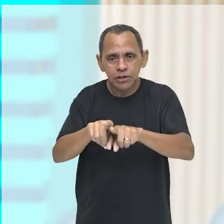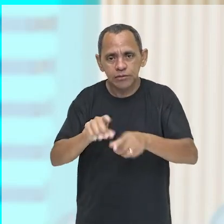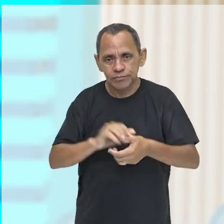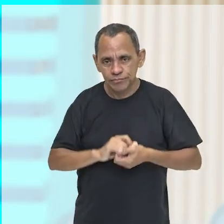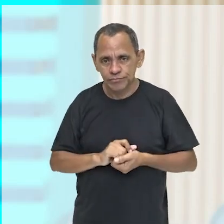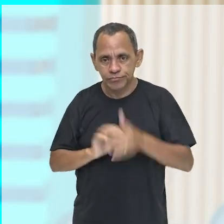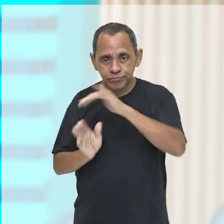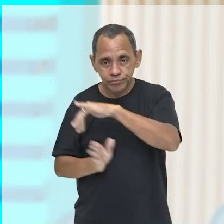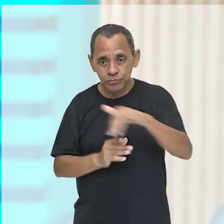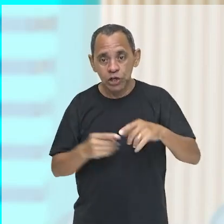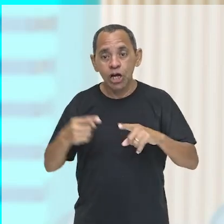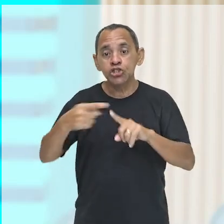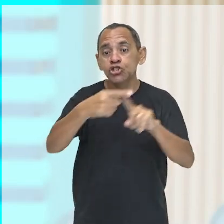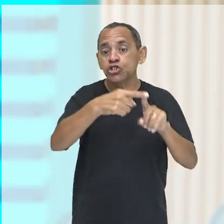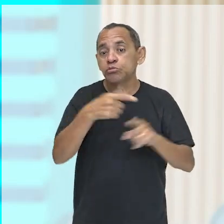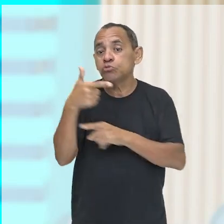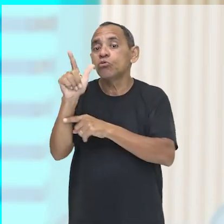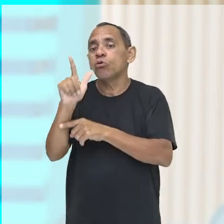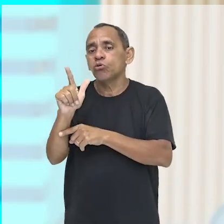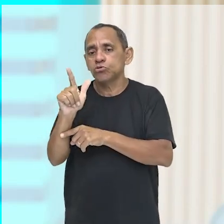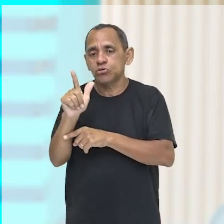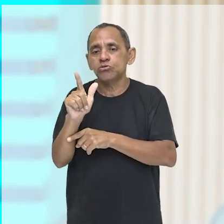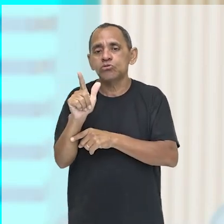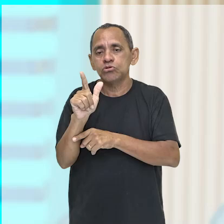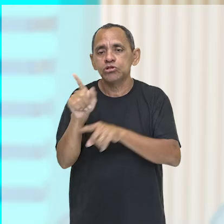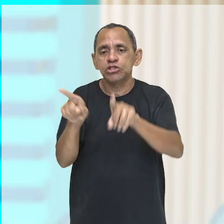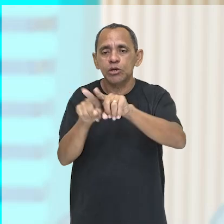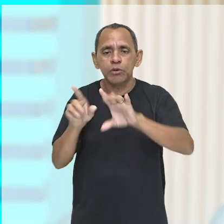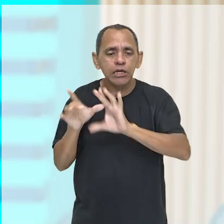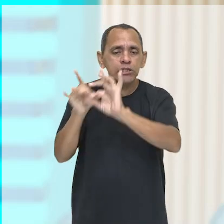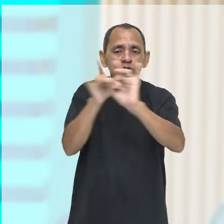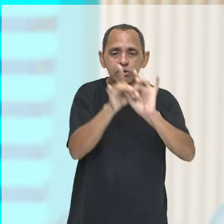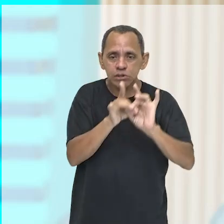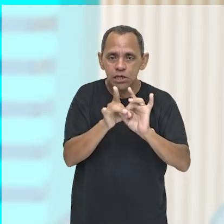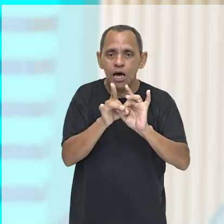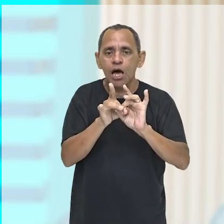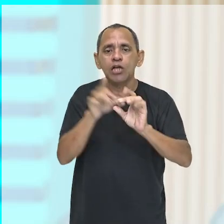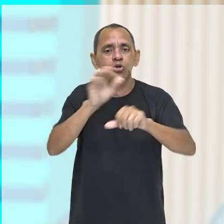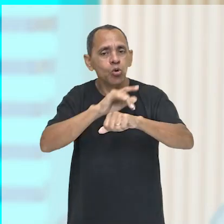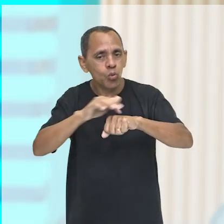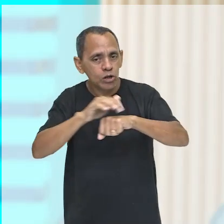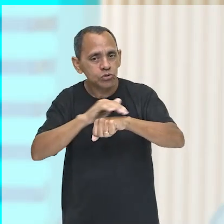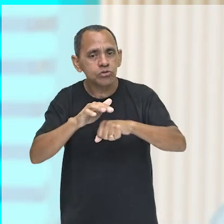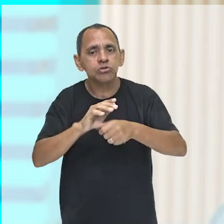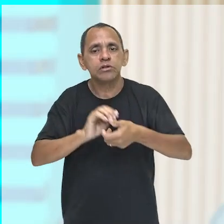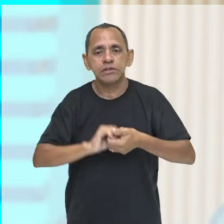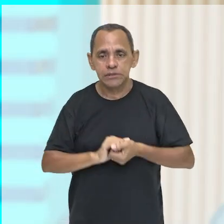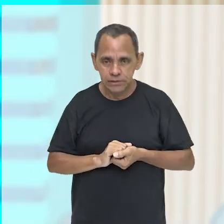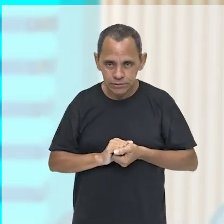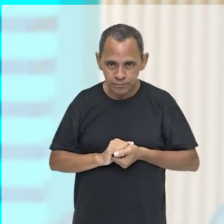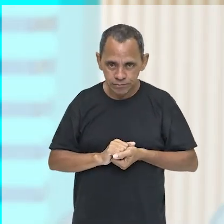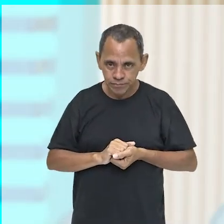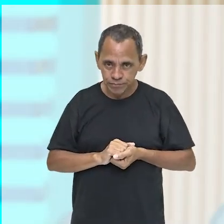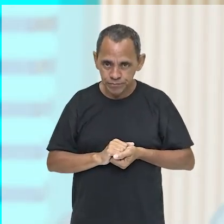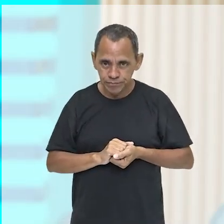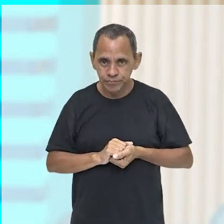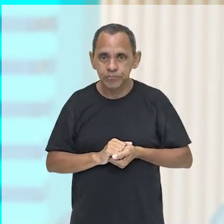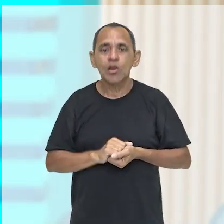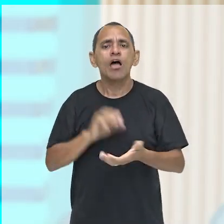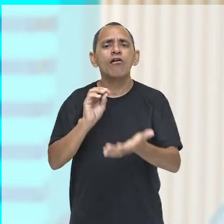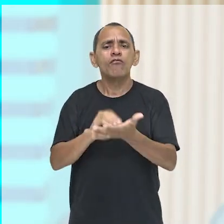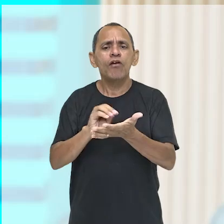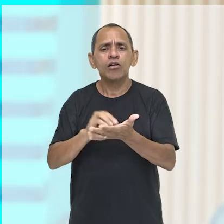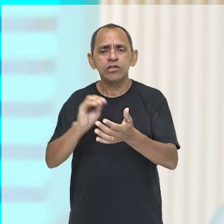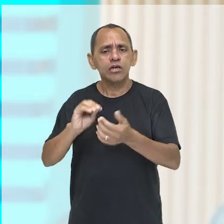Outro fator também associado com as doenças hipocinéticas, com a falta